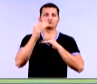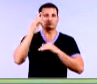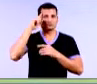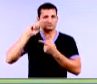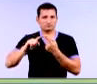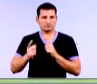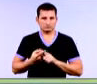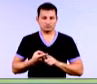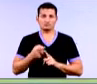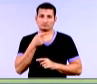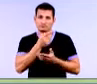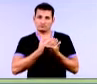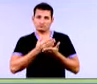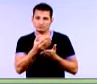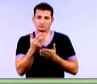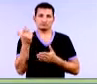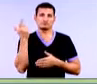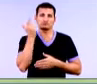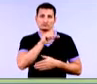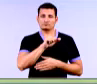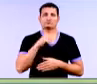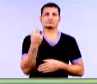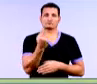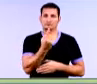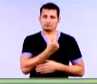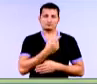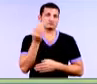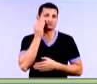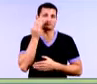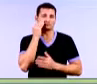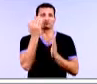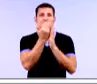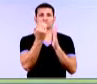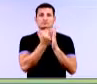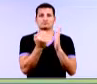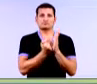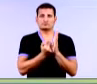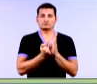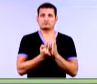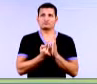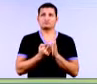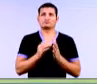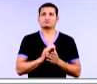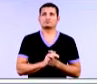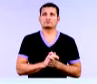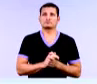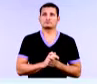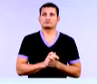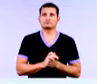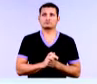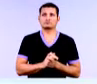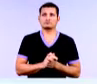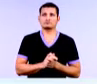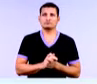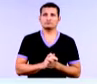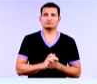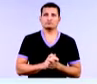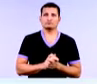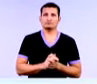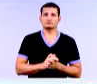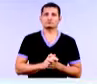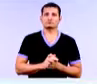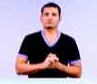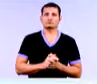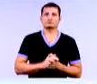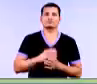a partir dela, a gente consegue testar o nosso programa. Já no caso do